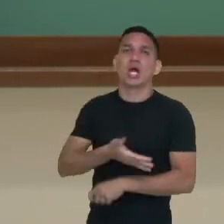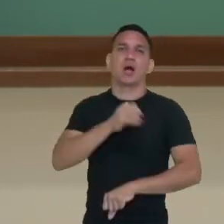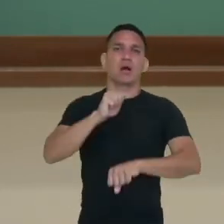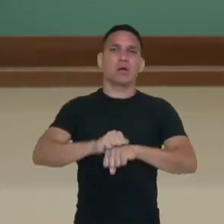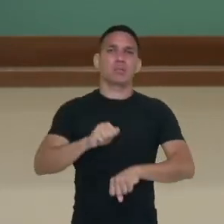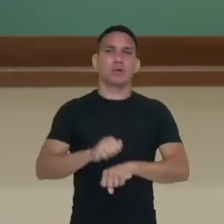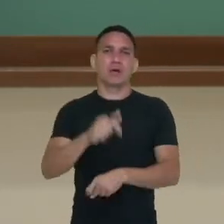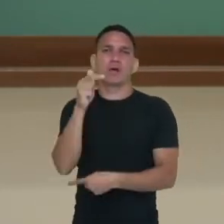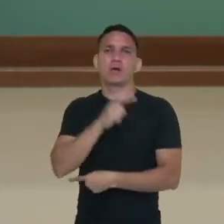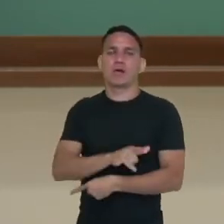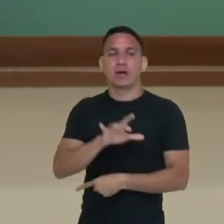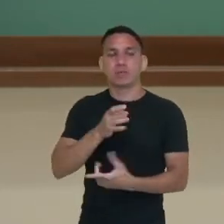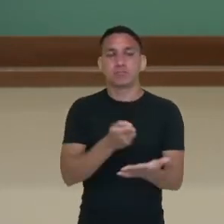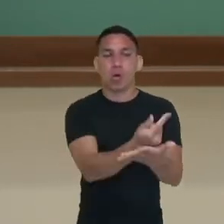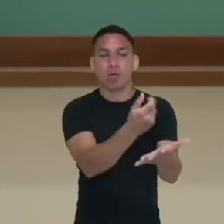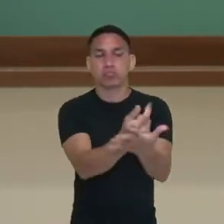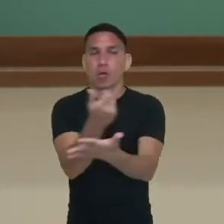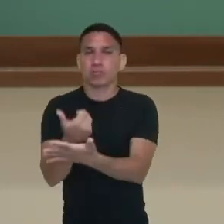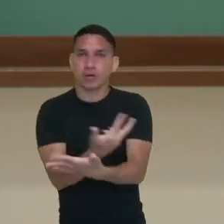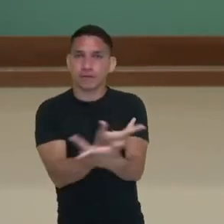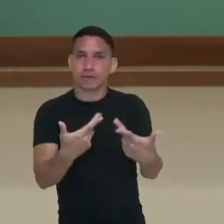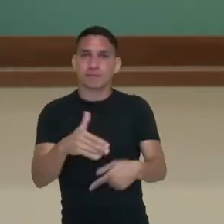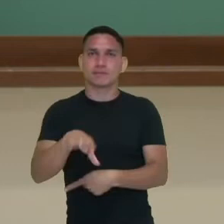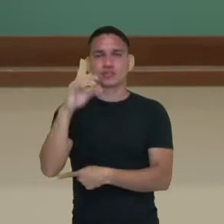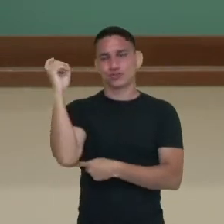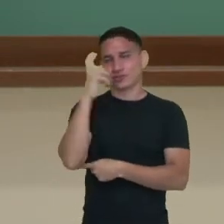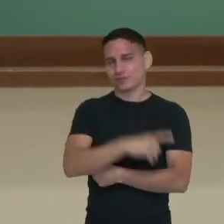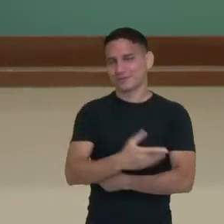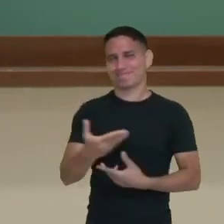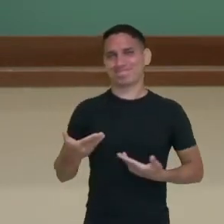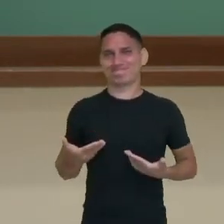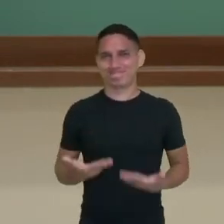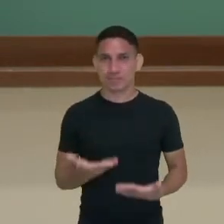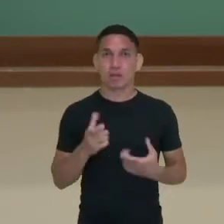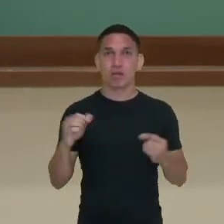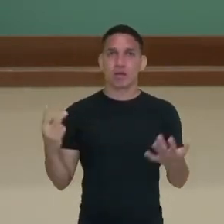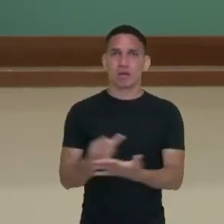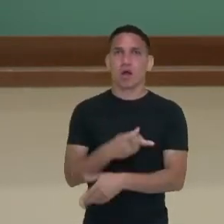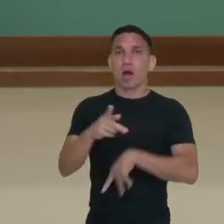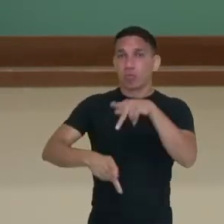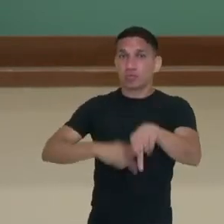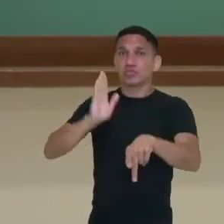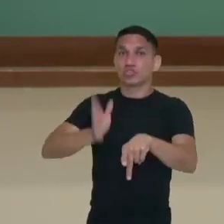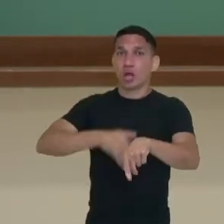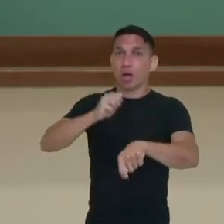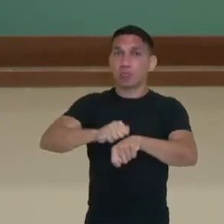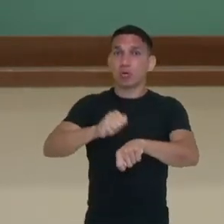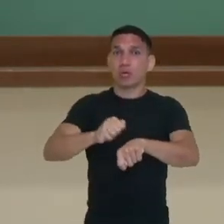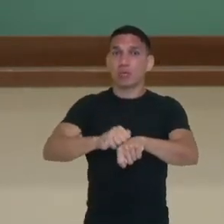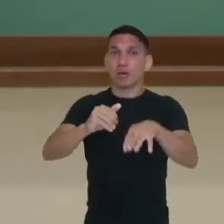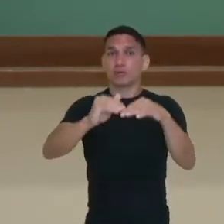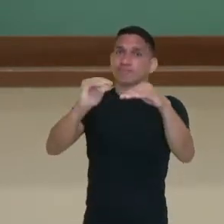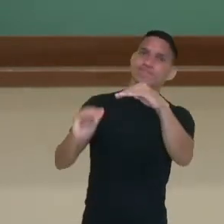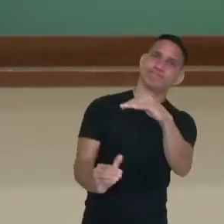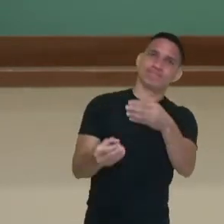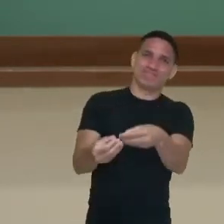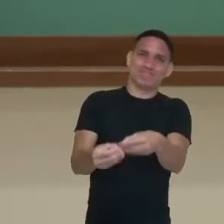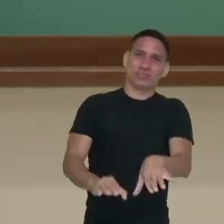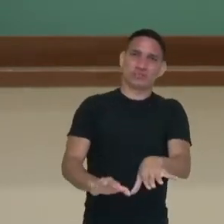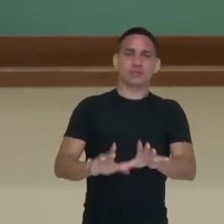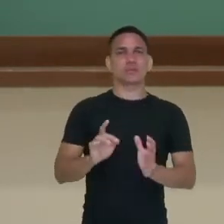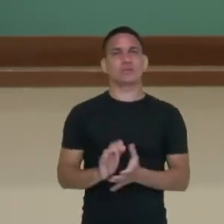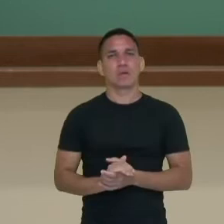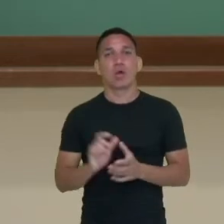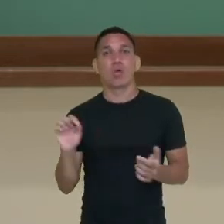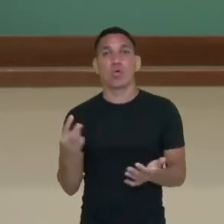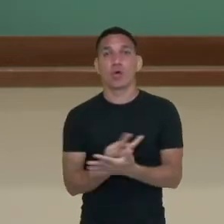ter acesso a esses produtos, aí ficou mais difícil ainda. A população que era pobre está ficando miserável. A da